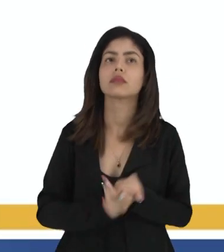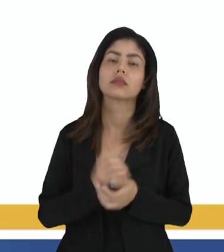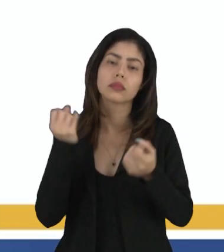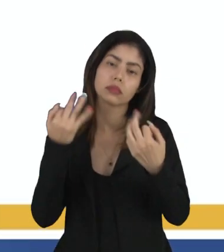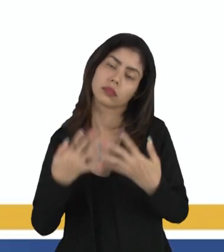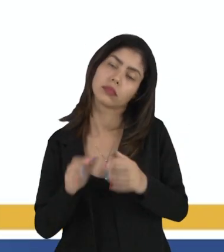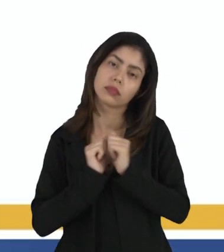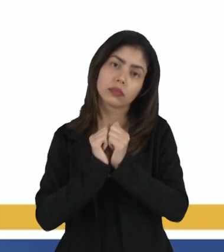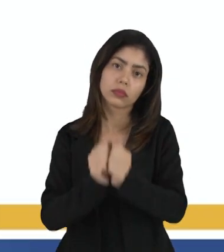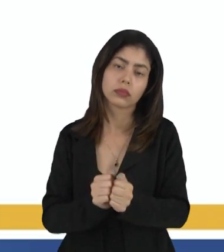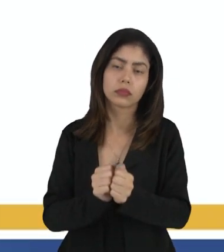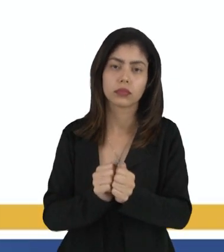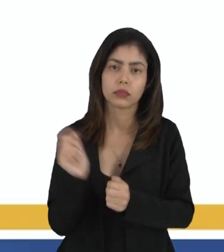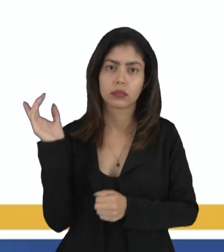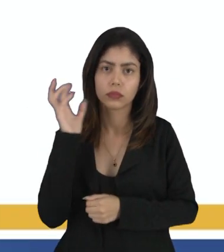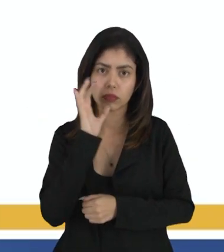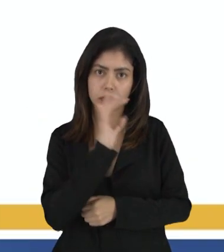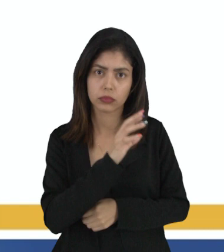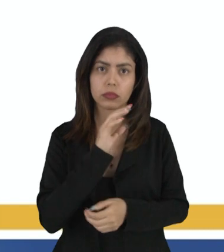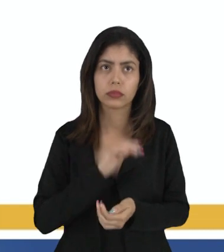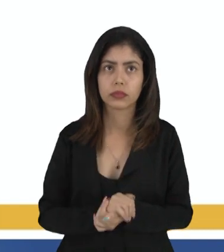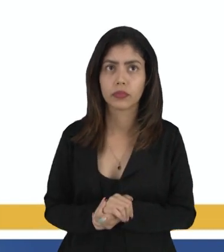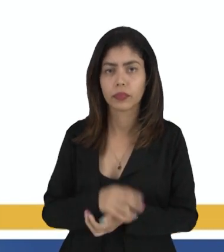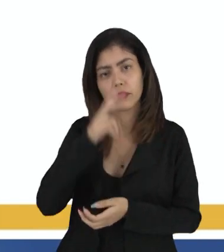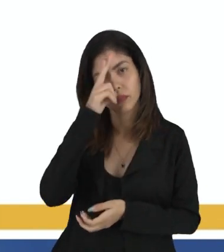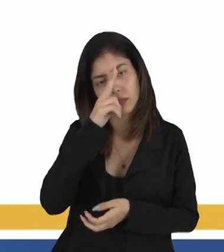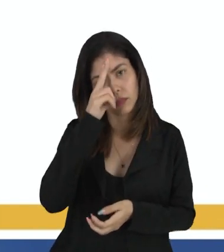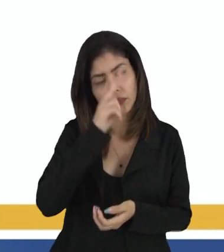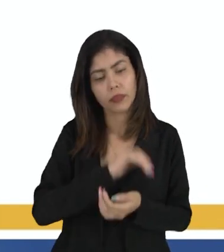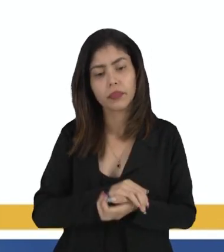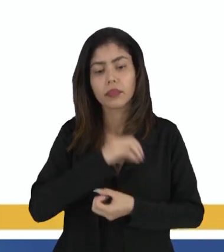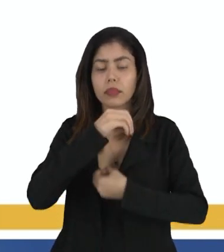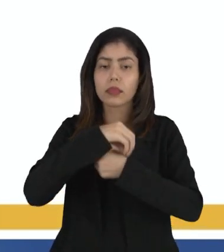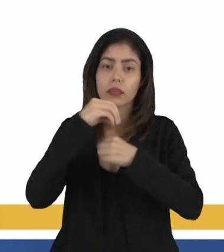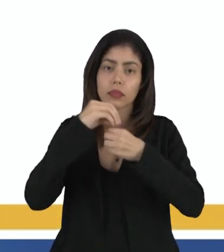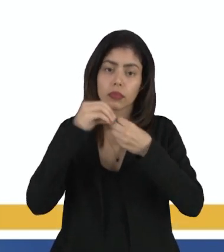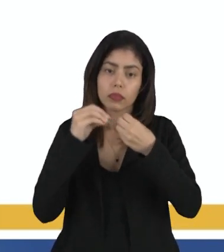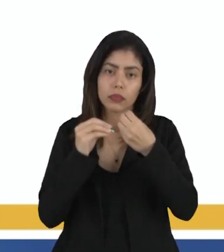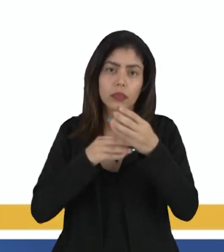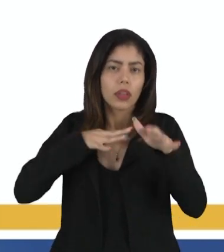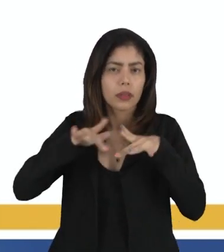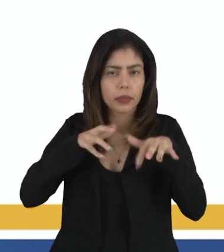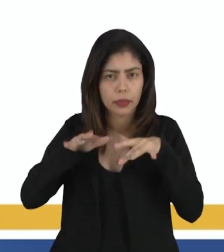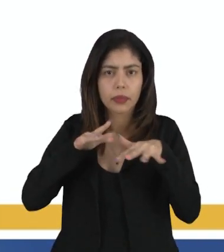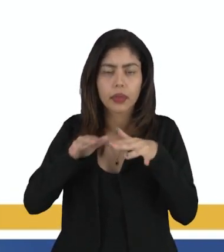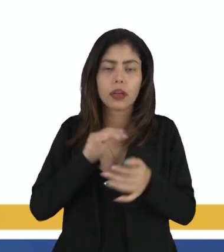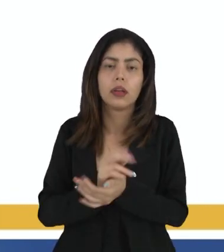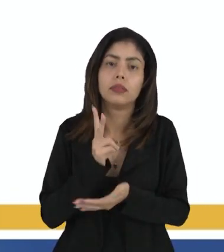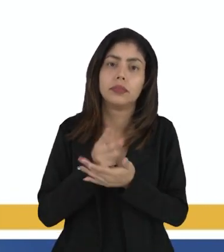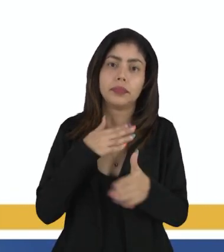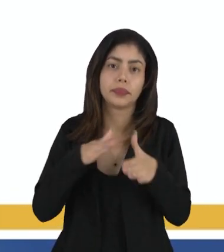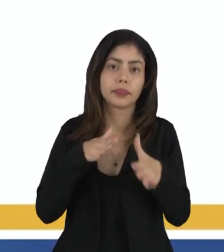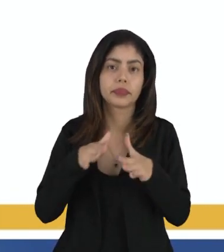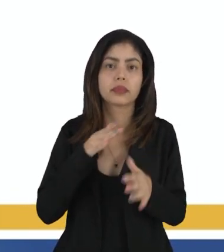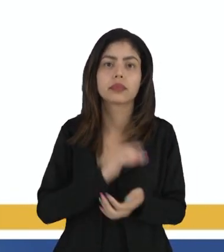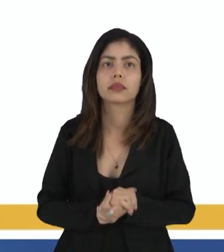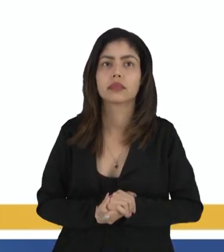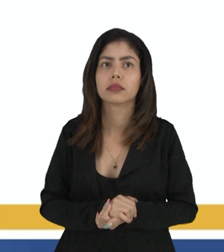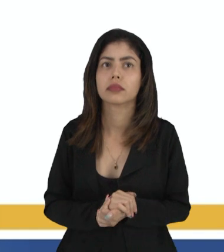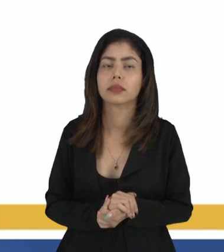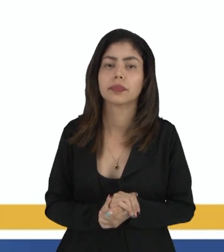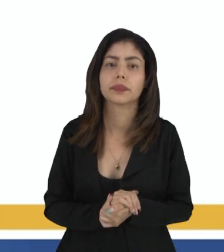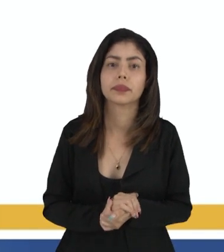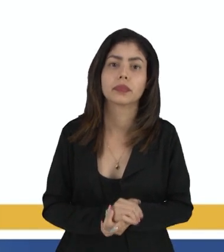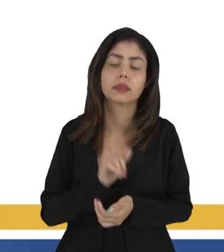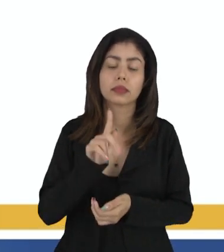foi explicado junto com o conceito de calor. Então, lembra que aquelas moléculas, elas estão vibrando ou elas estão movimentando-se? Esse grau de agitação